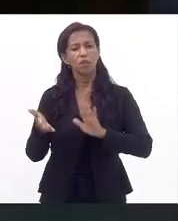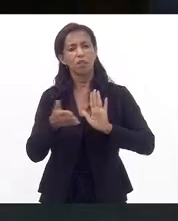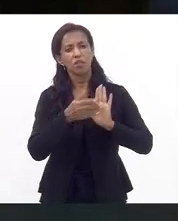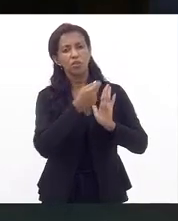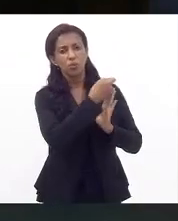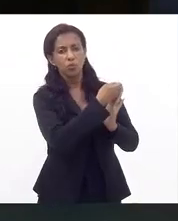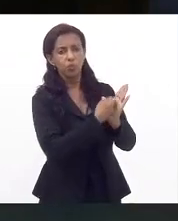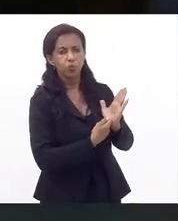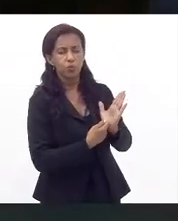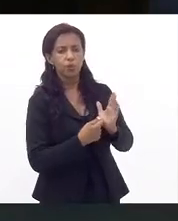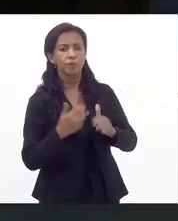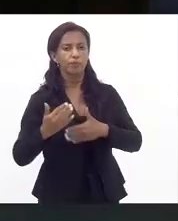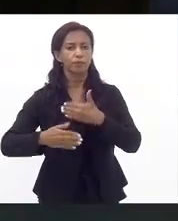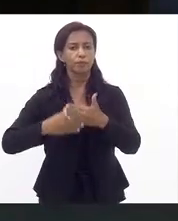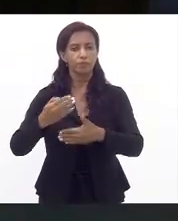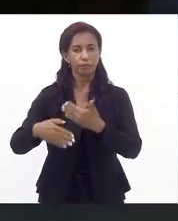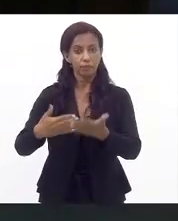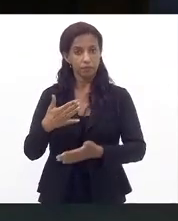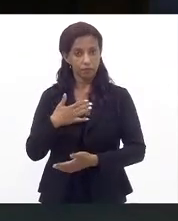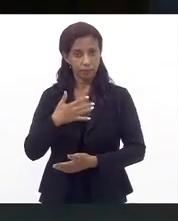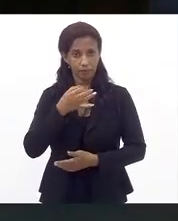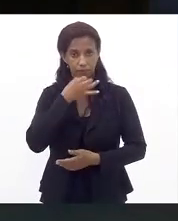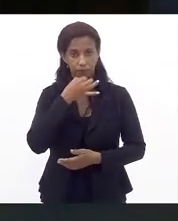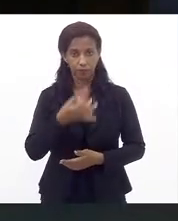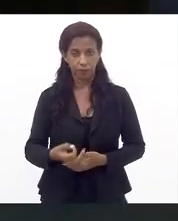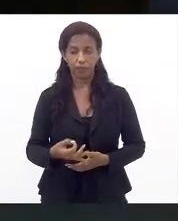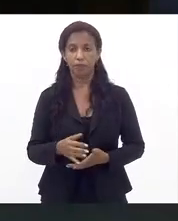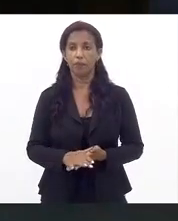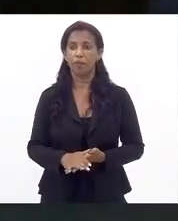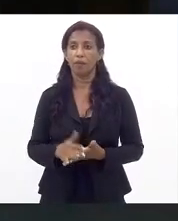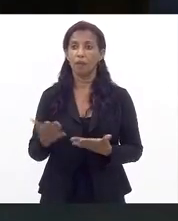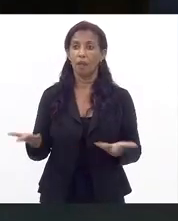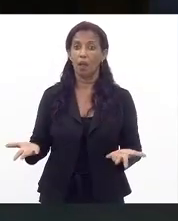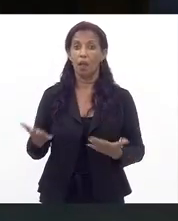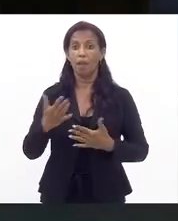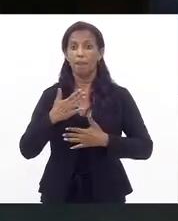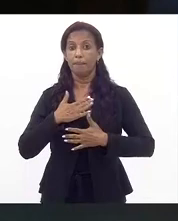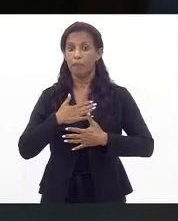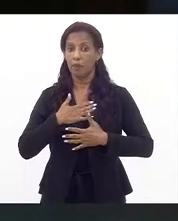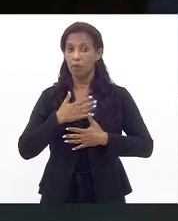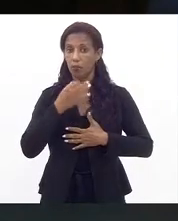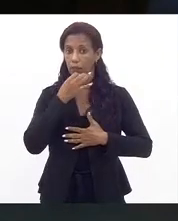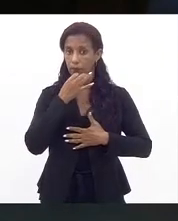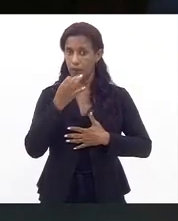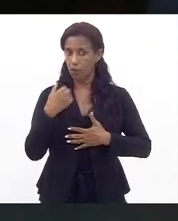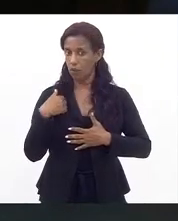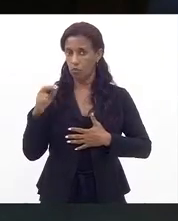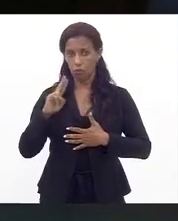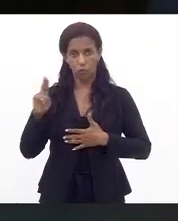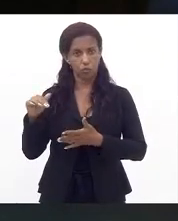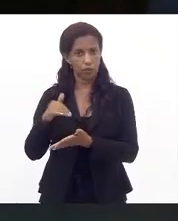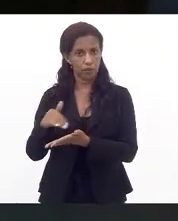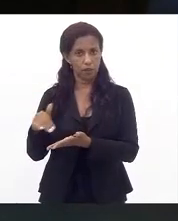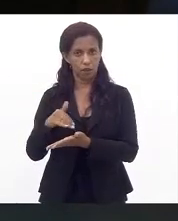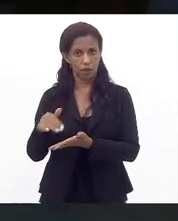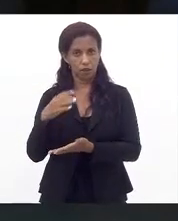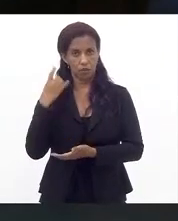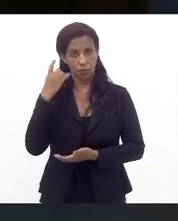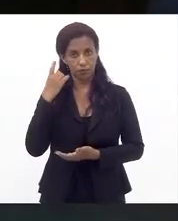pauta de uma agenda desenvolvimentista Na minha opinião ele falou Rodrigo monyar mas é minha opinião não sou secretária pessoas o